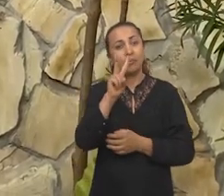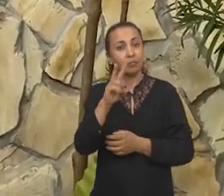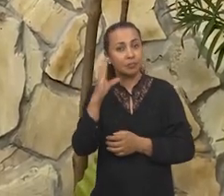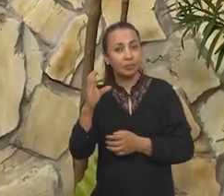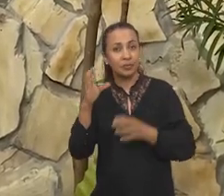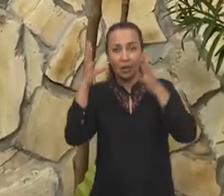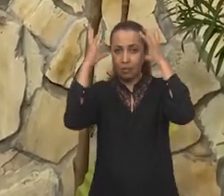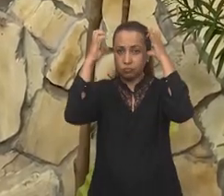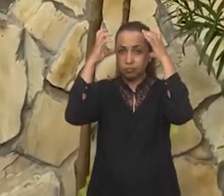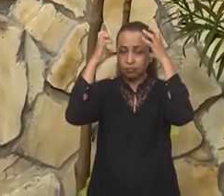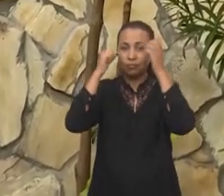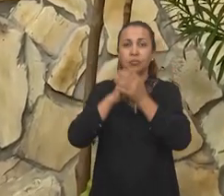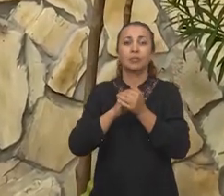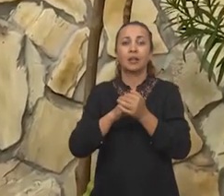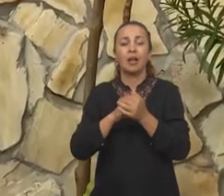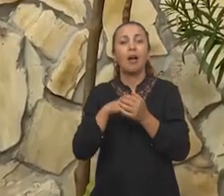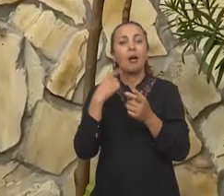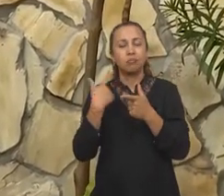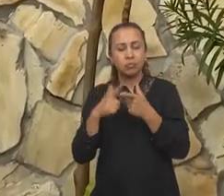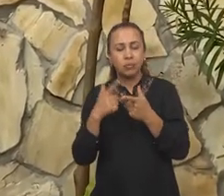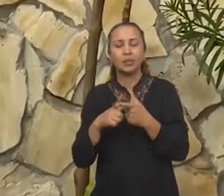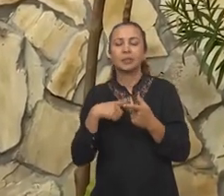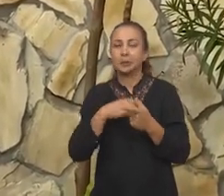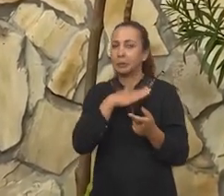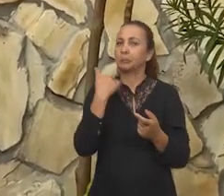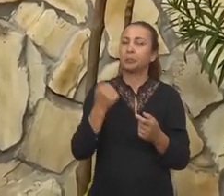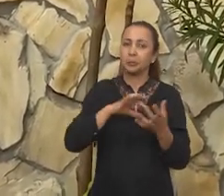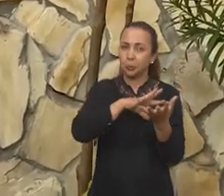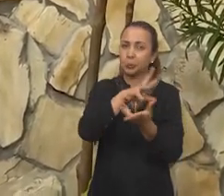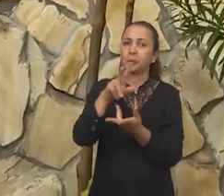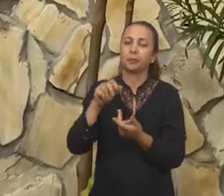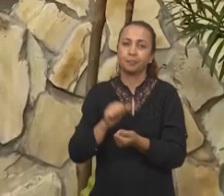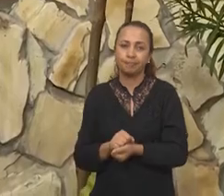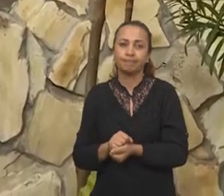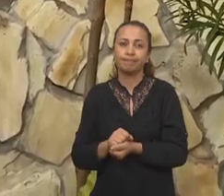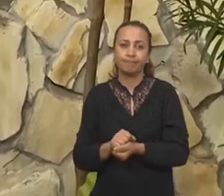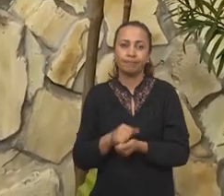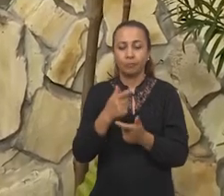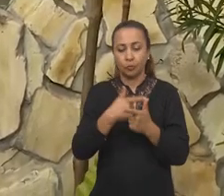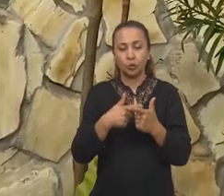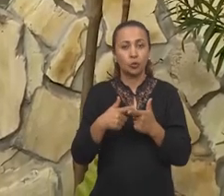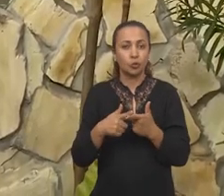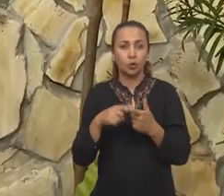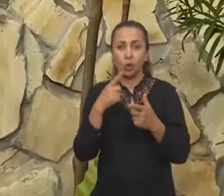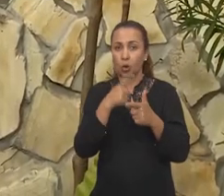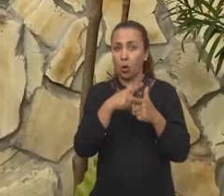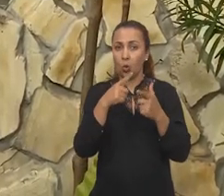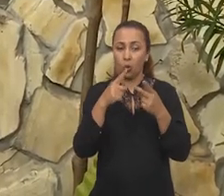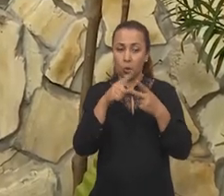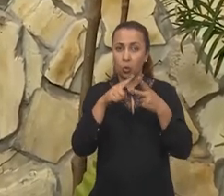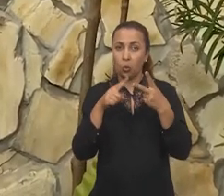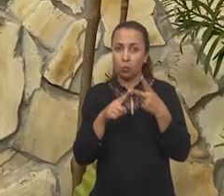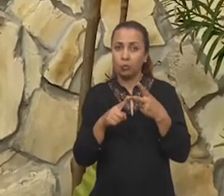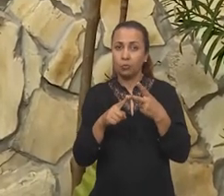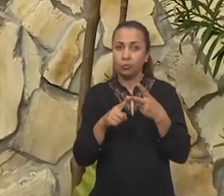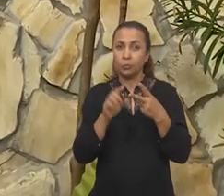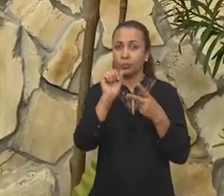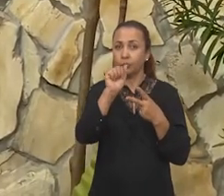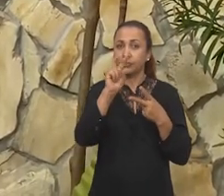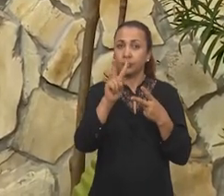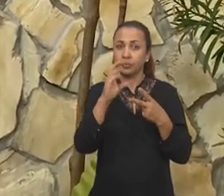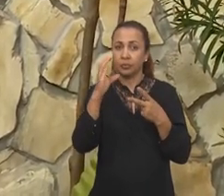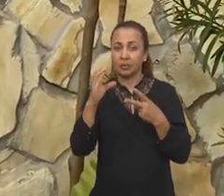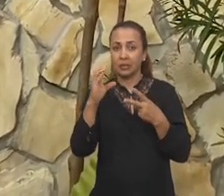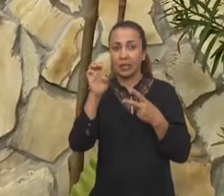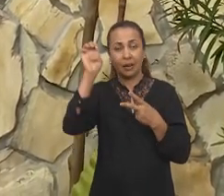é uma das principais causas de mortes ao redor do mundo ele se dividem em dois tipos o acidente